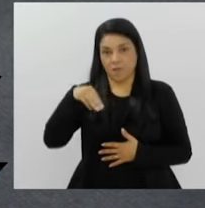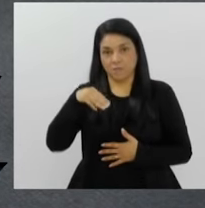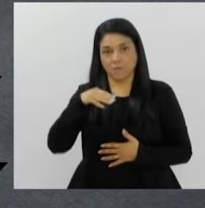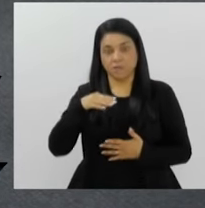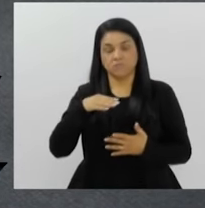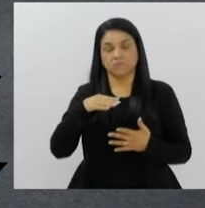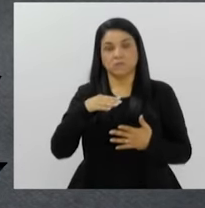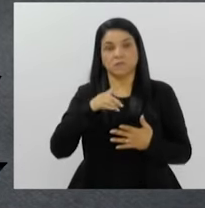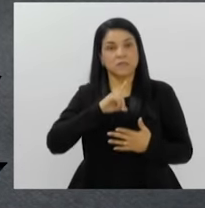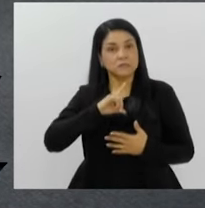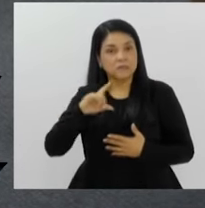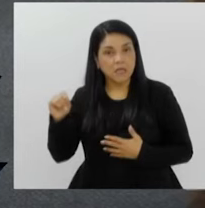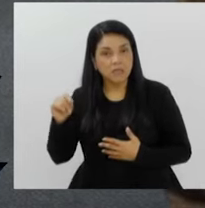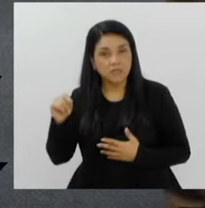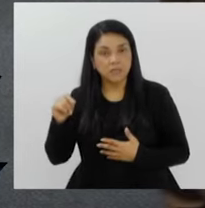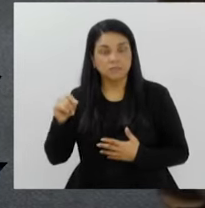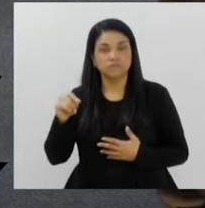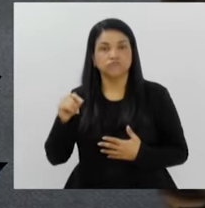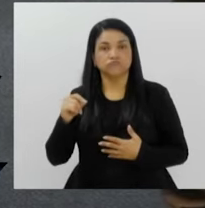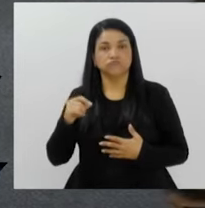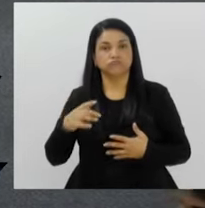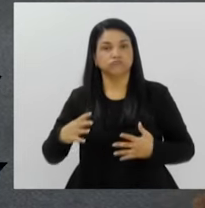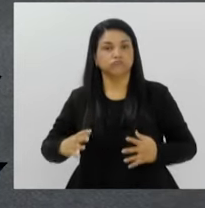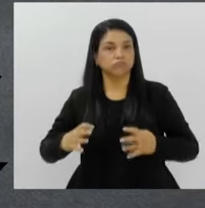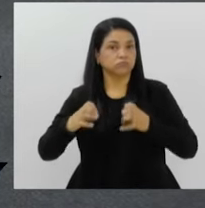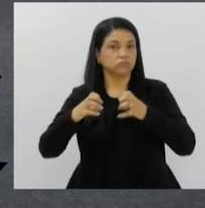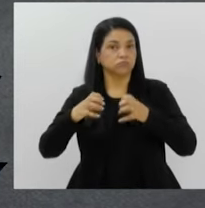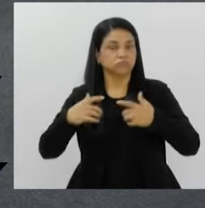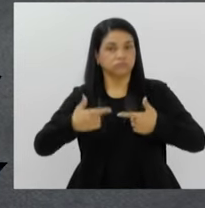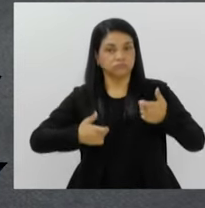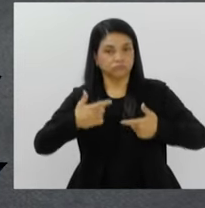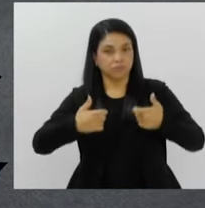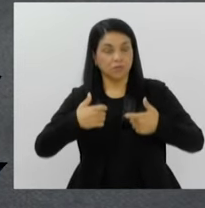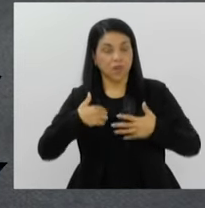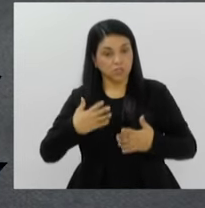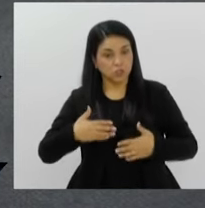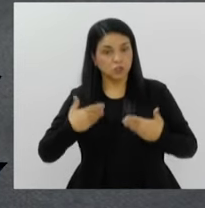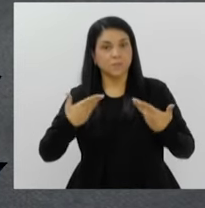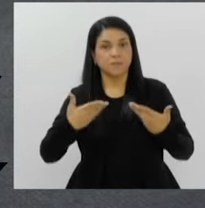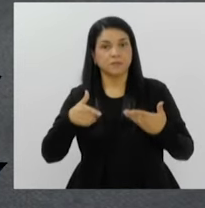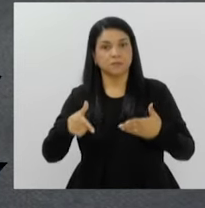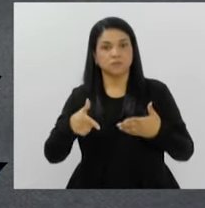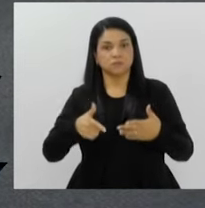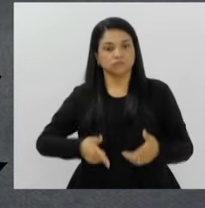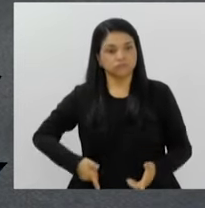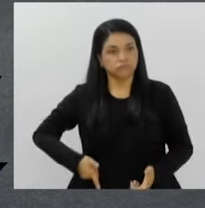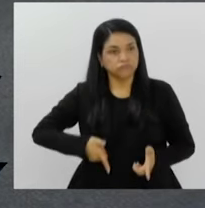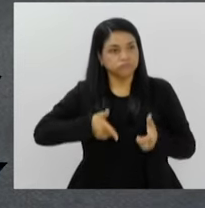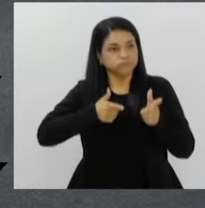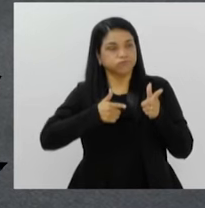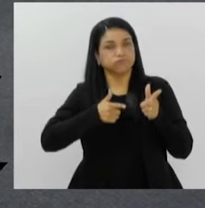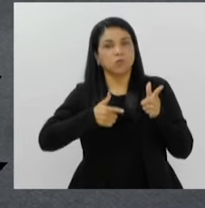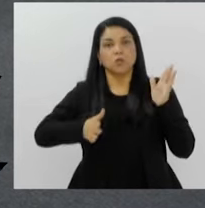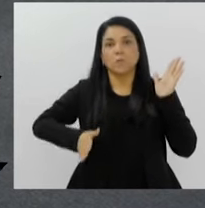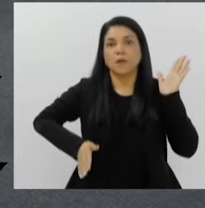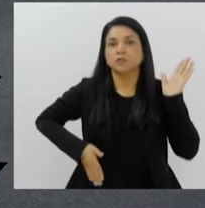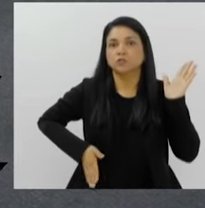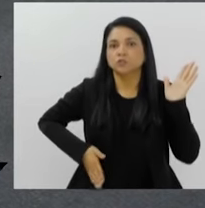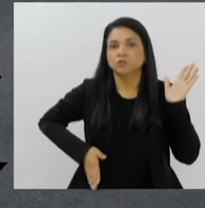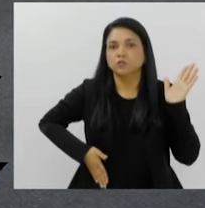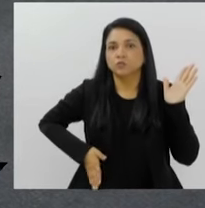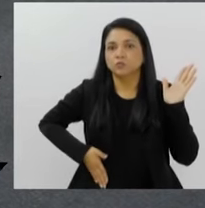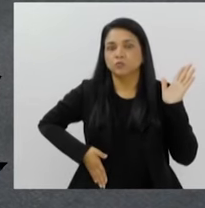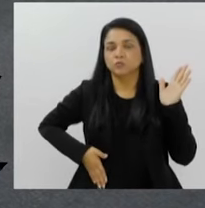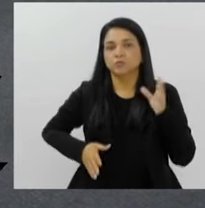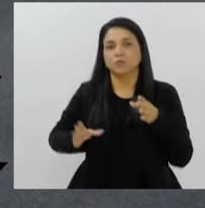do confronto porque ela ficou surpresa com o potencial bélico dos bandidos do